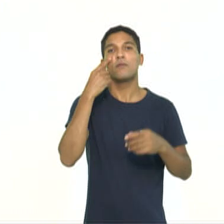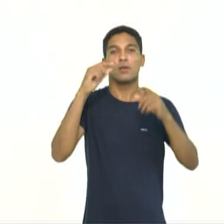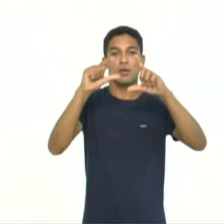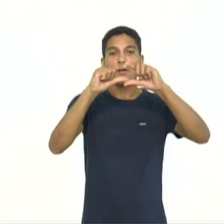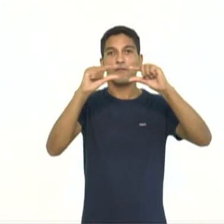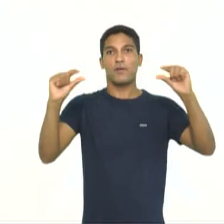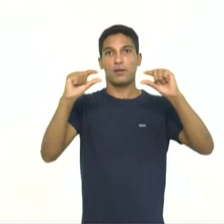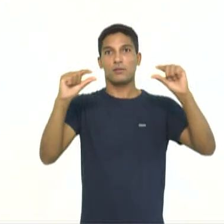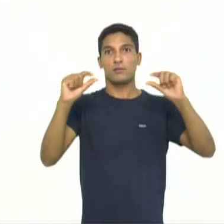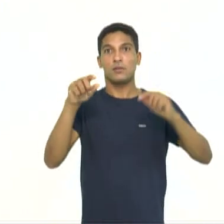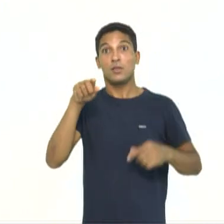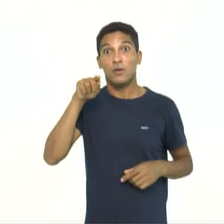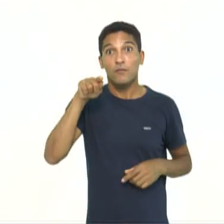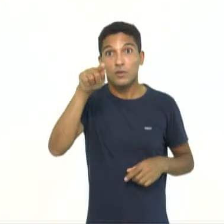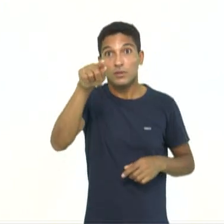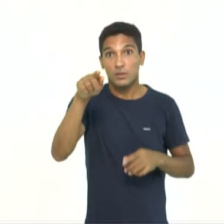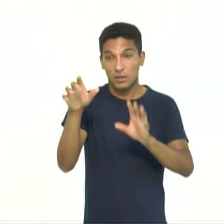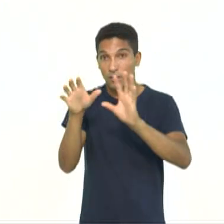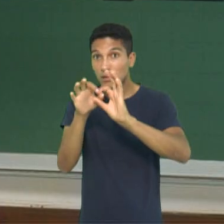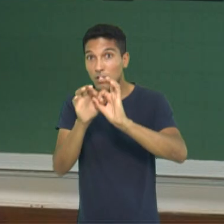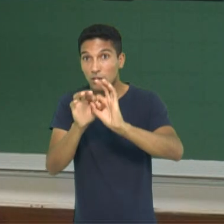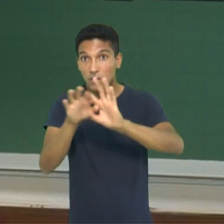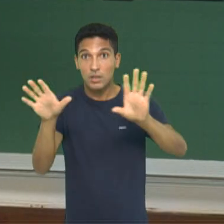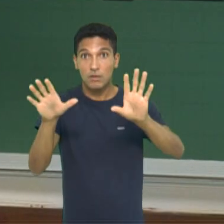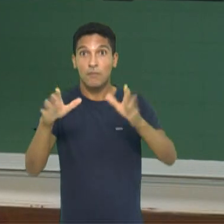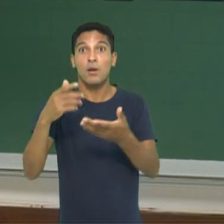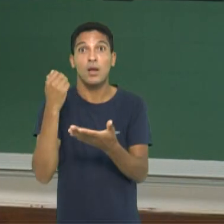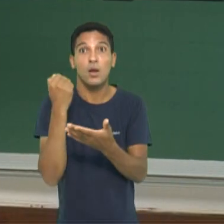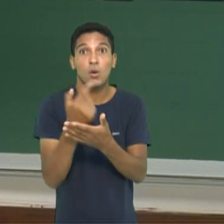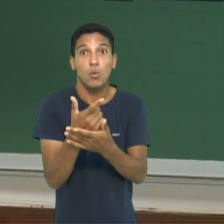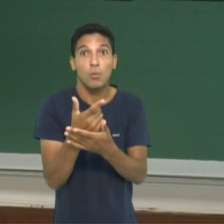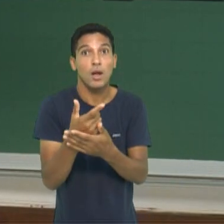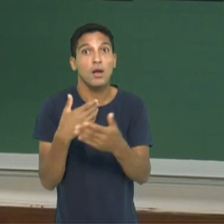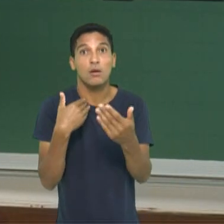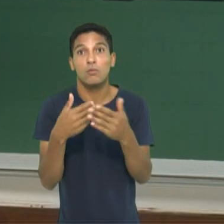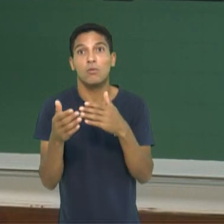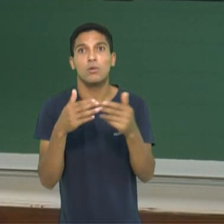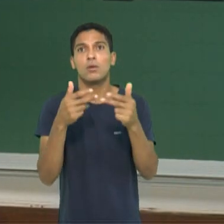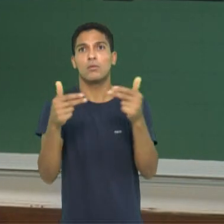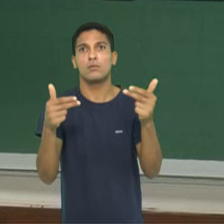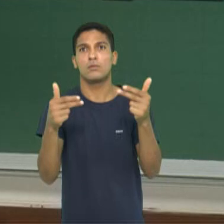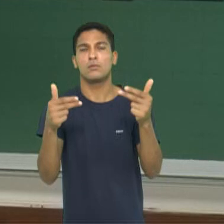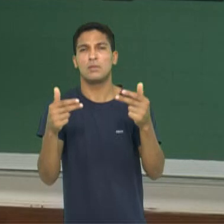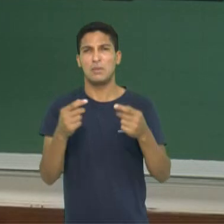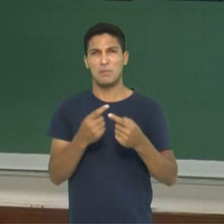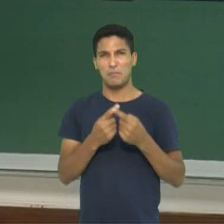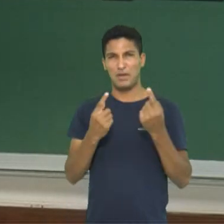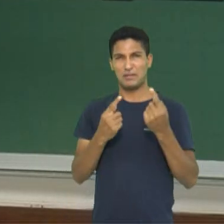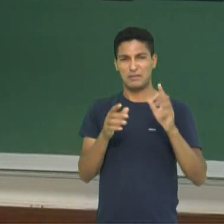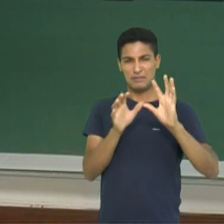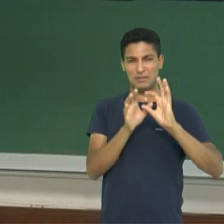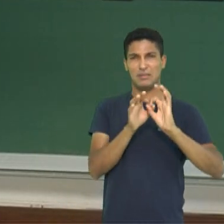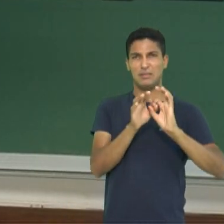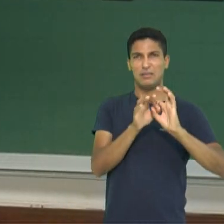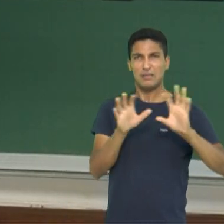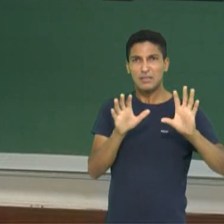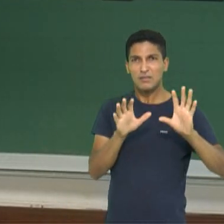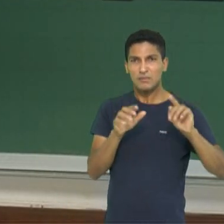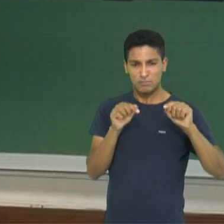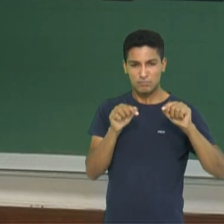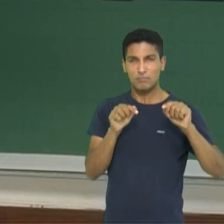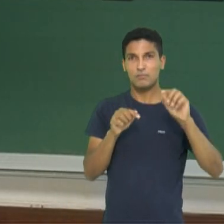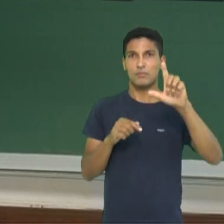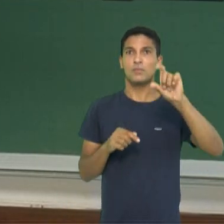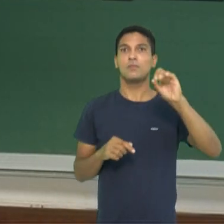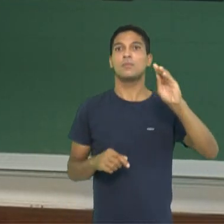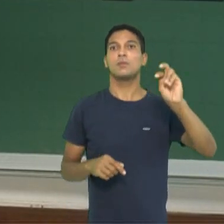para consumir o que quiser. Que tipo de liberdade é essa? Quando nós vemos que o